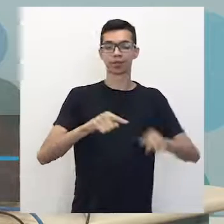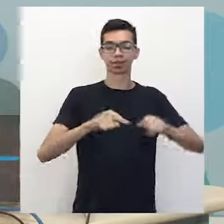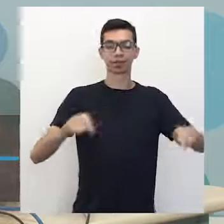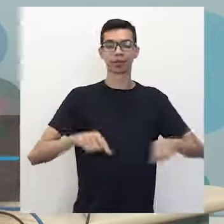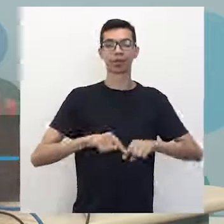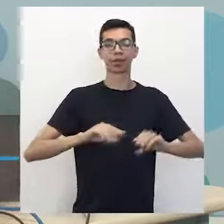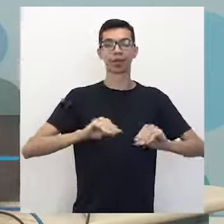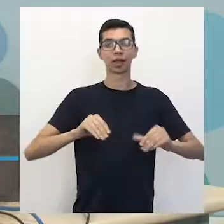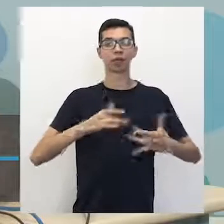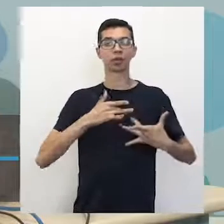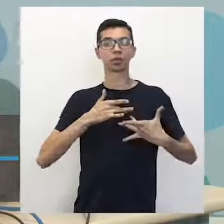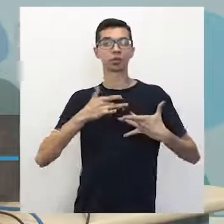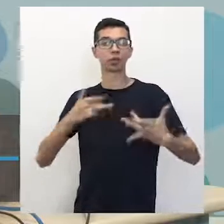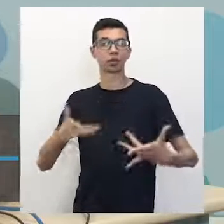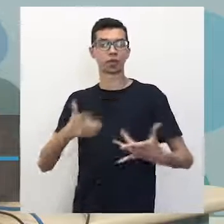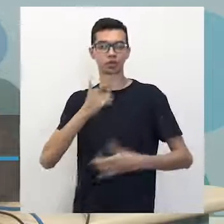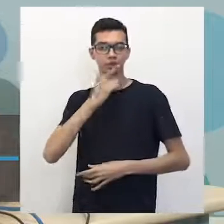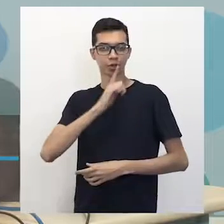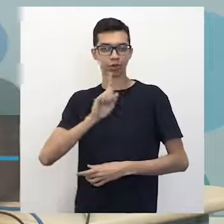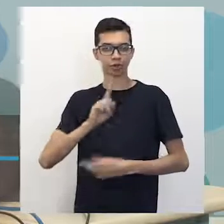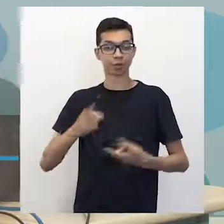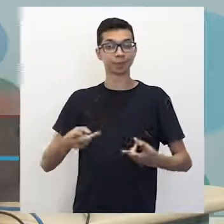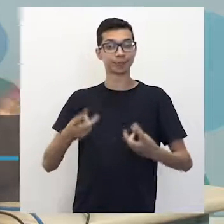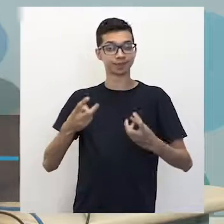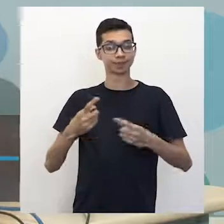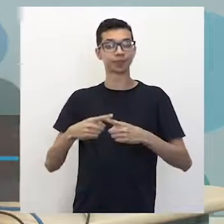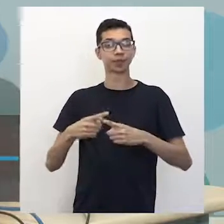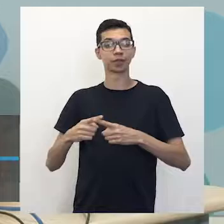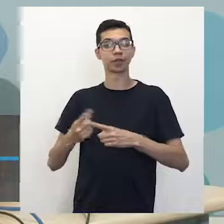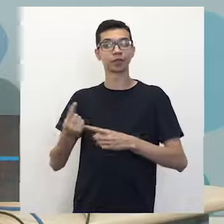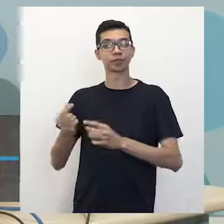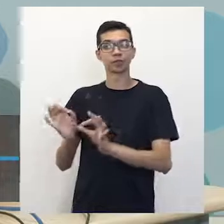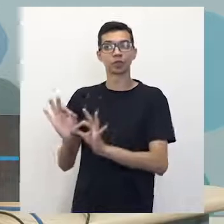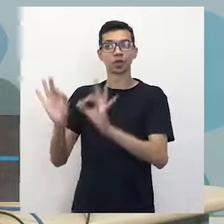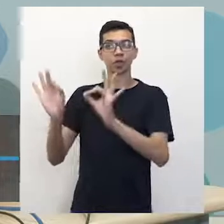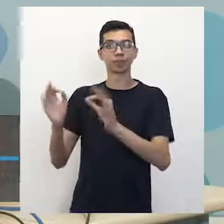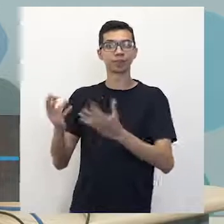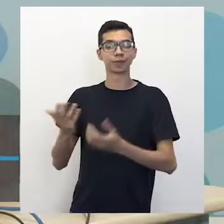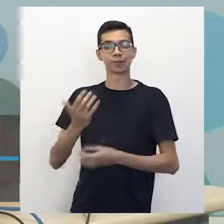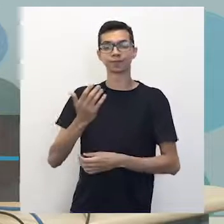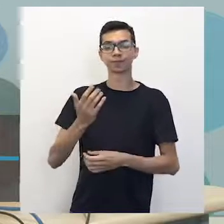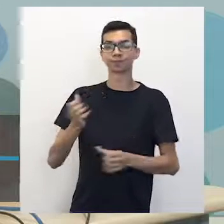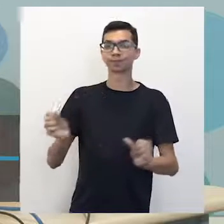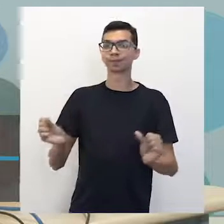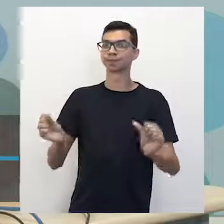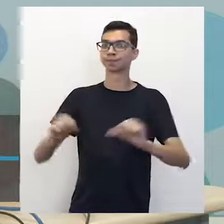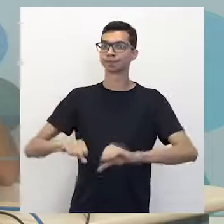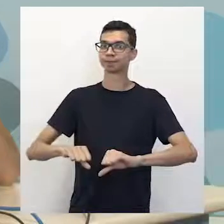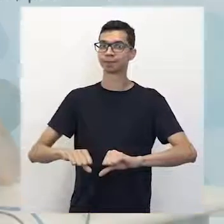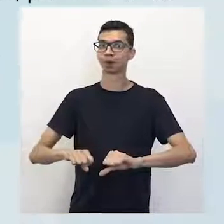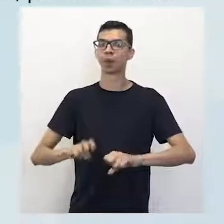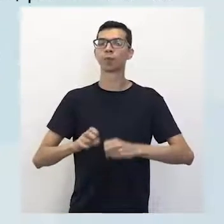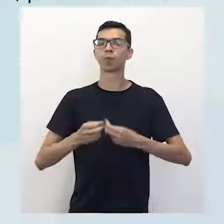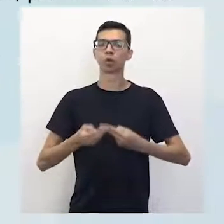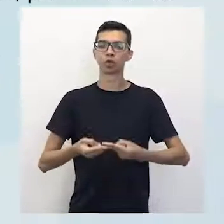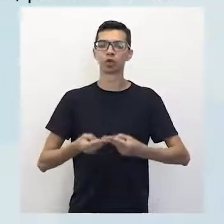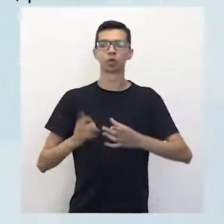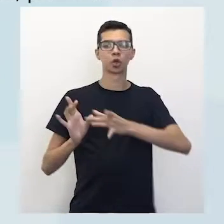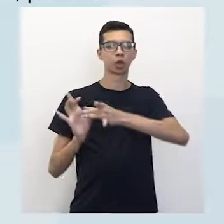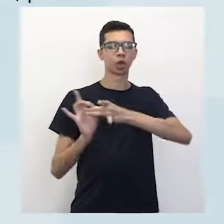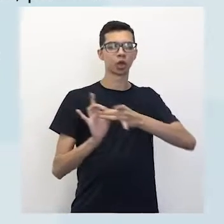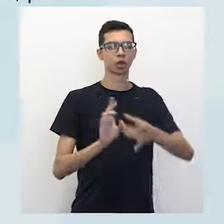benefício. Olha a nobreza entrando em crise aí. É aí que entra o contexto das cruzadas, tá? Vamos